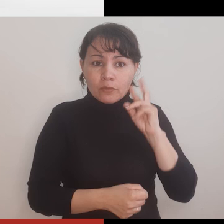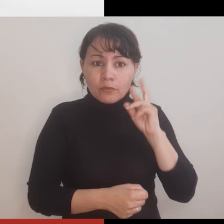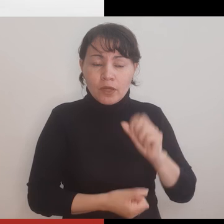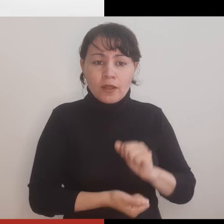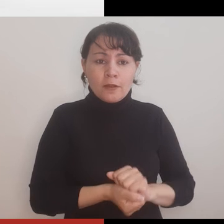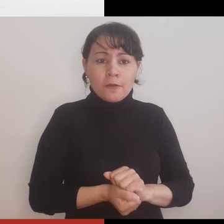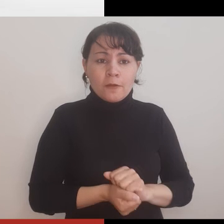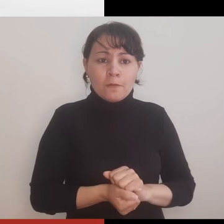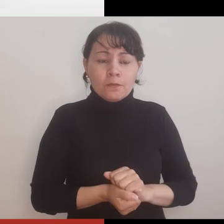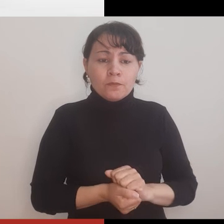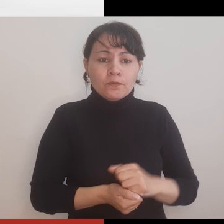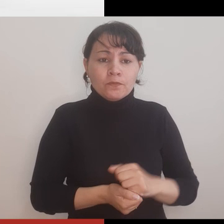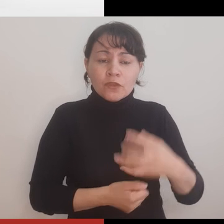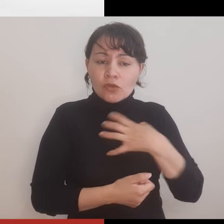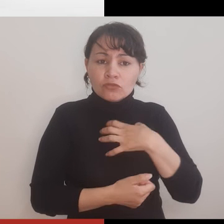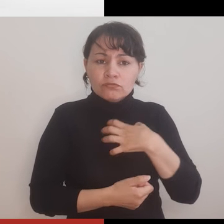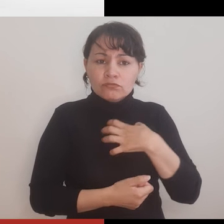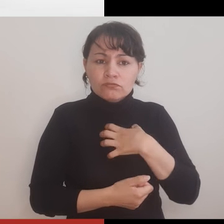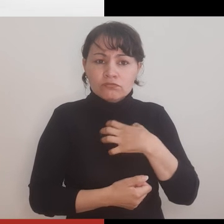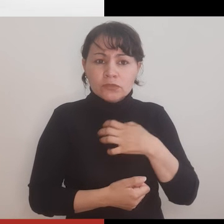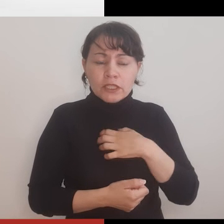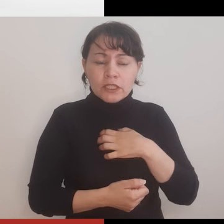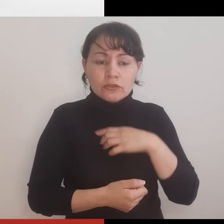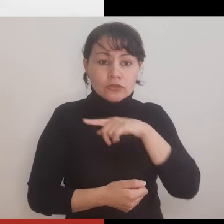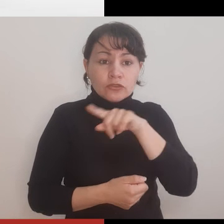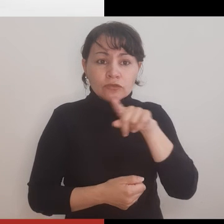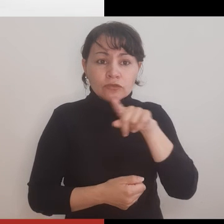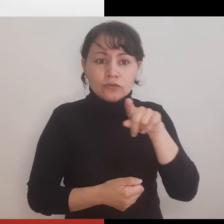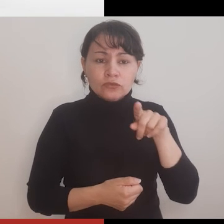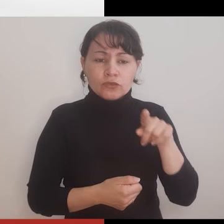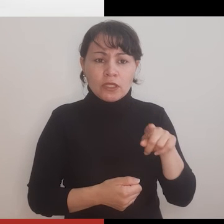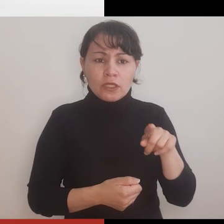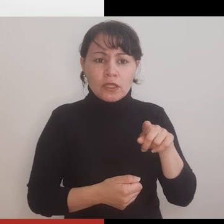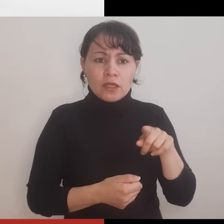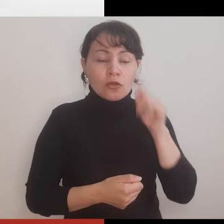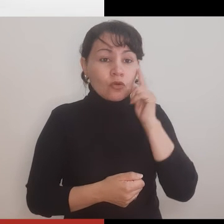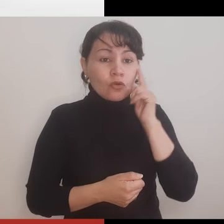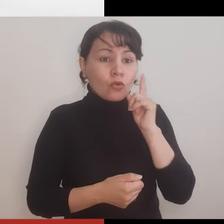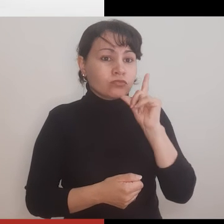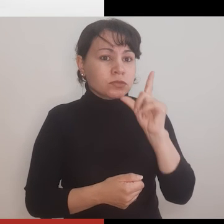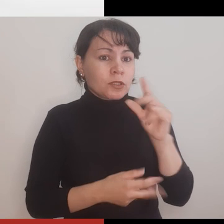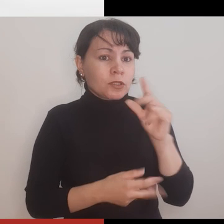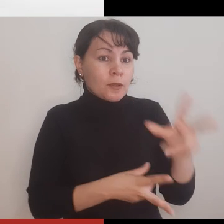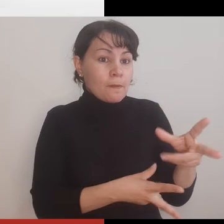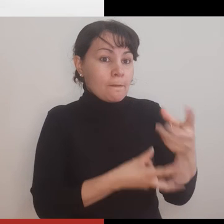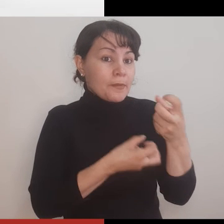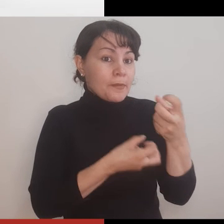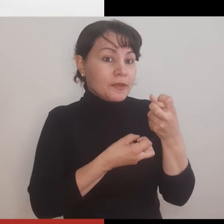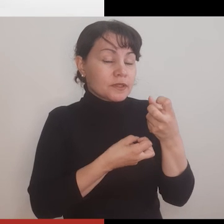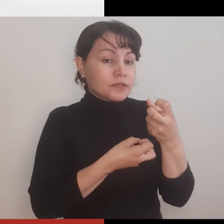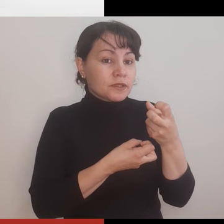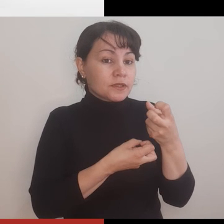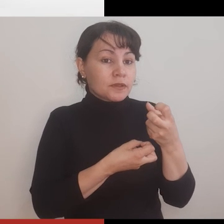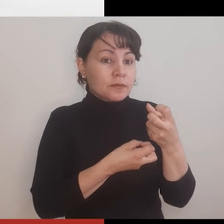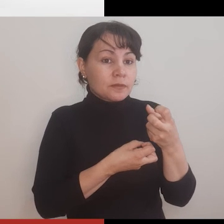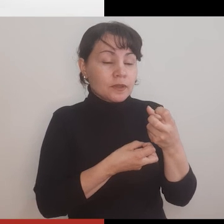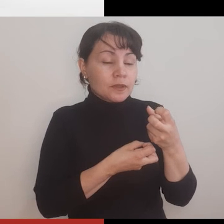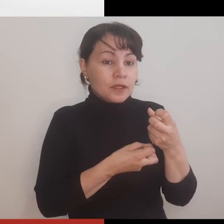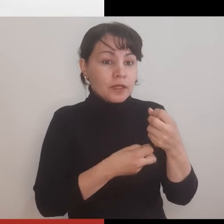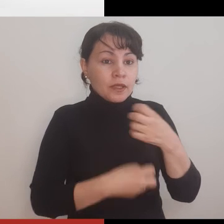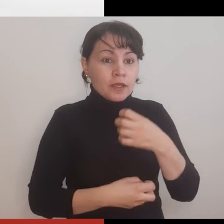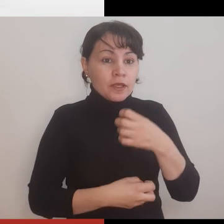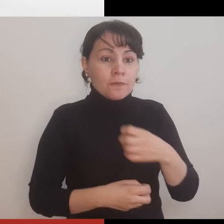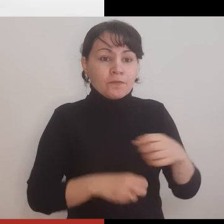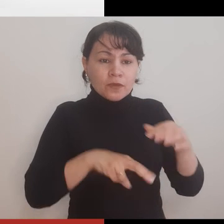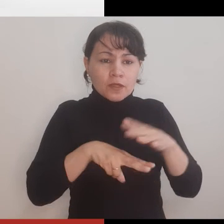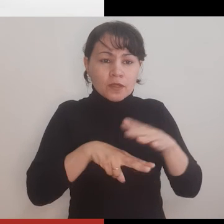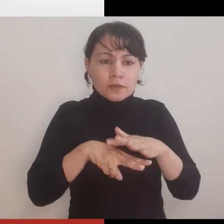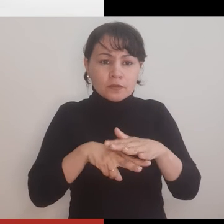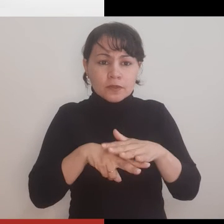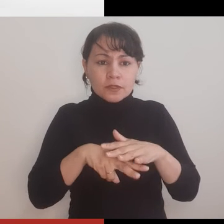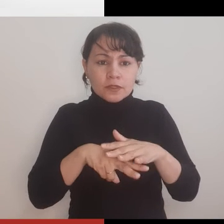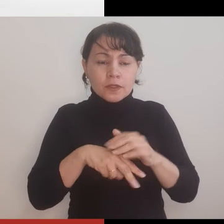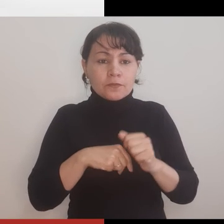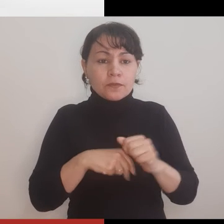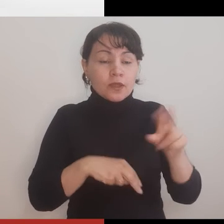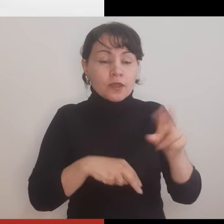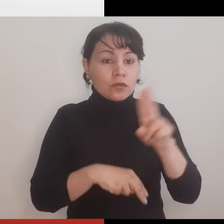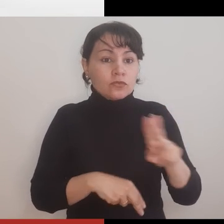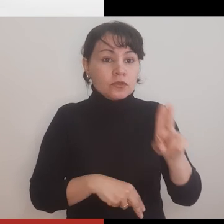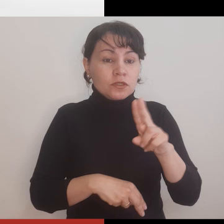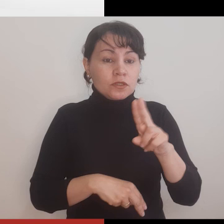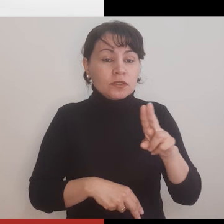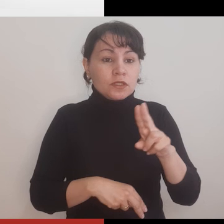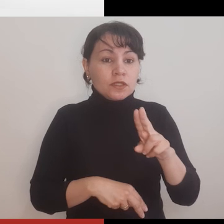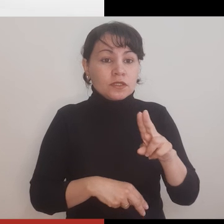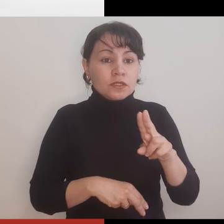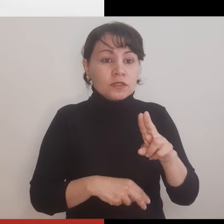das formas de você conseguir identificar esses pacientes é a utilização